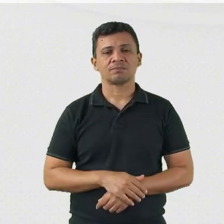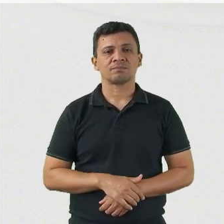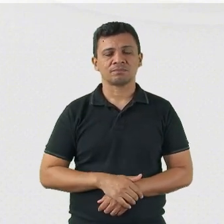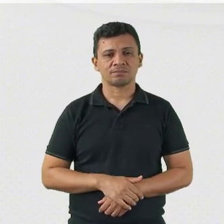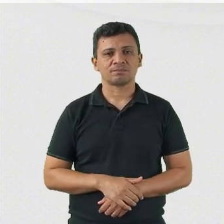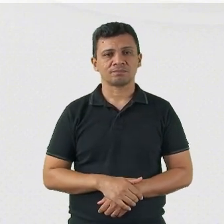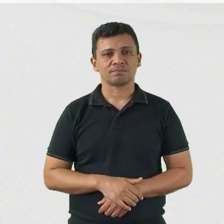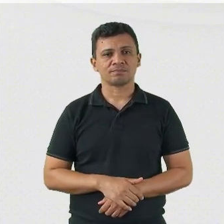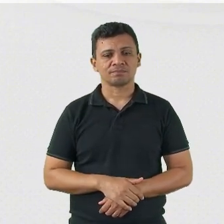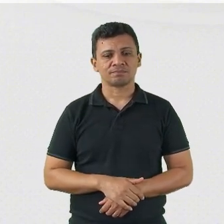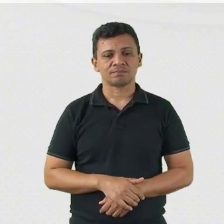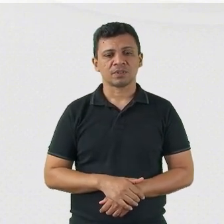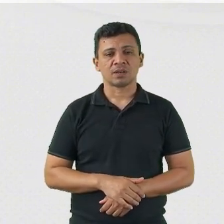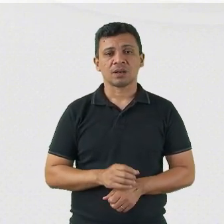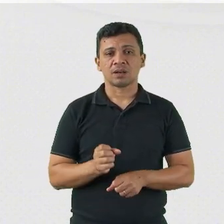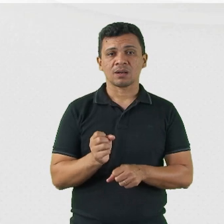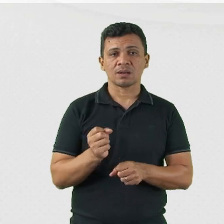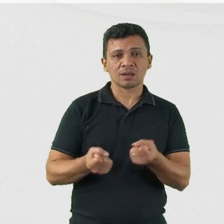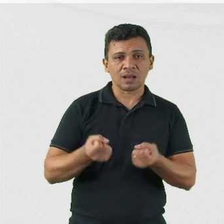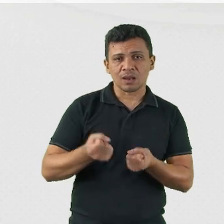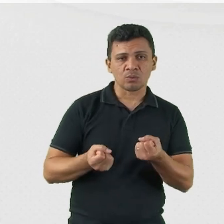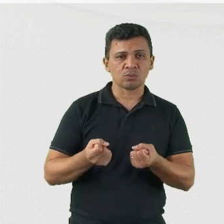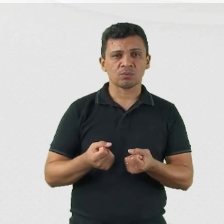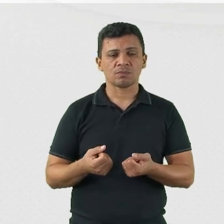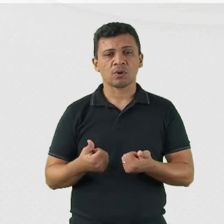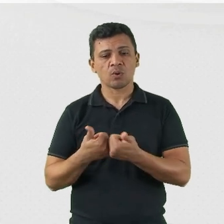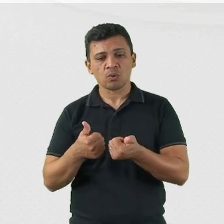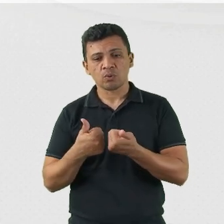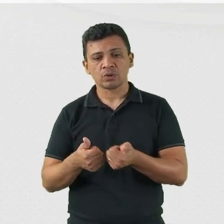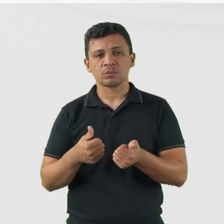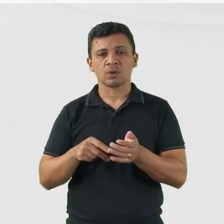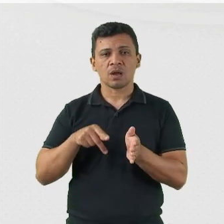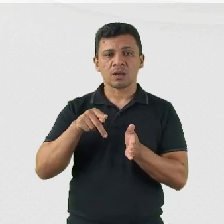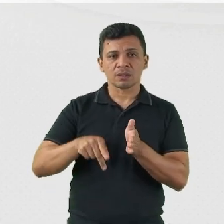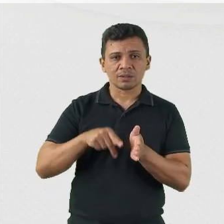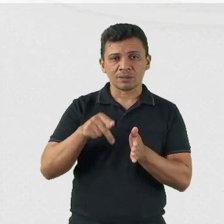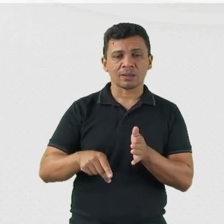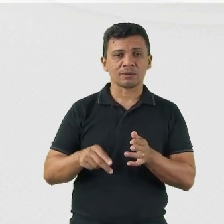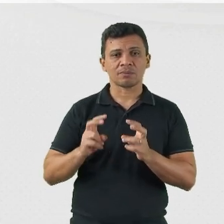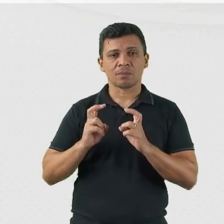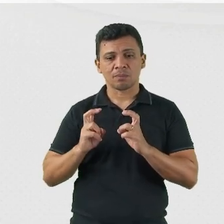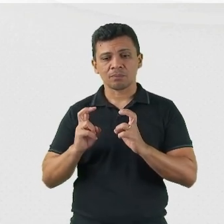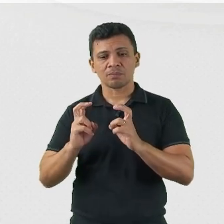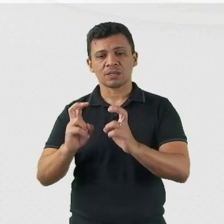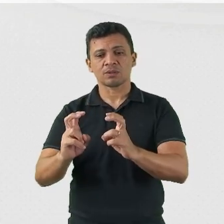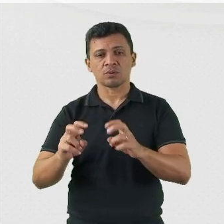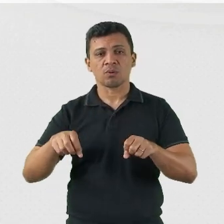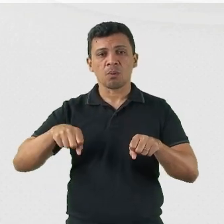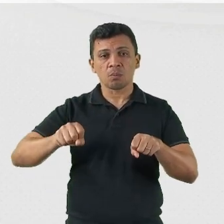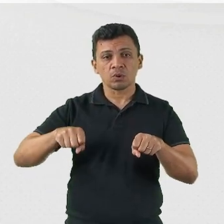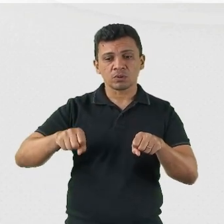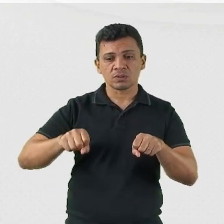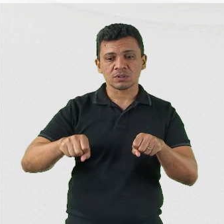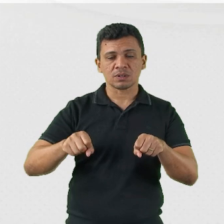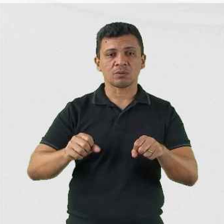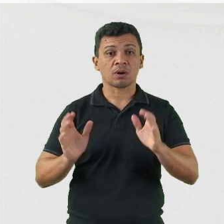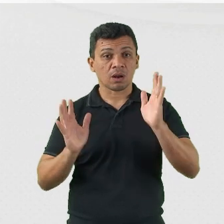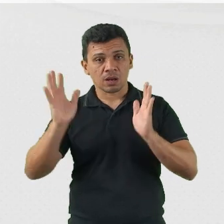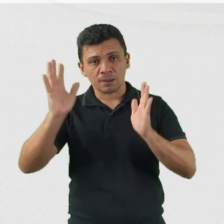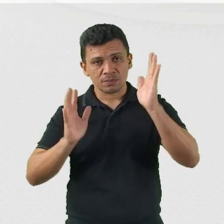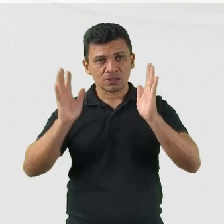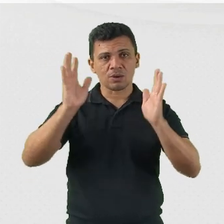truck. Carro, ônibus, trem, metrô, motocicleta,